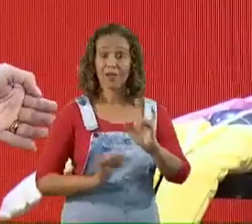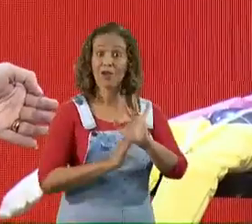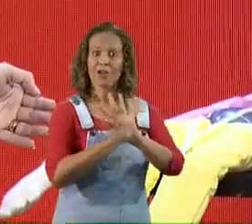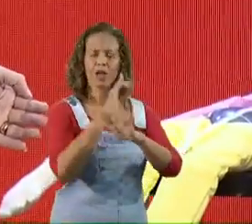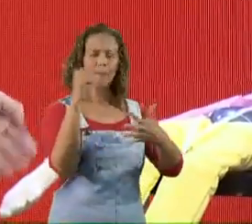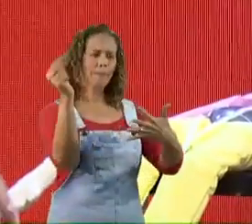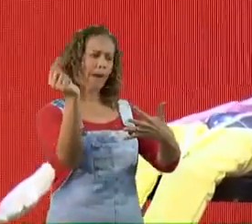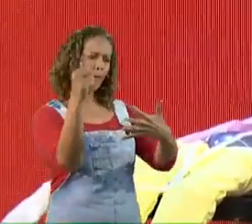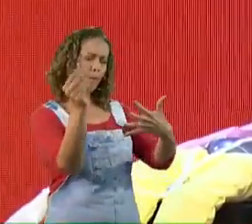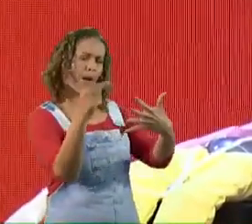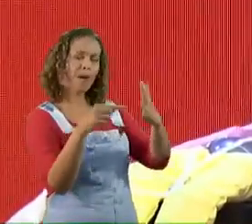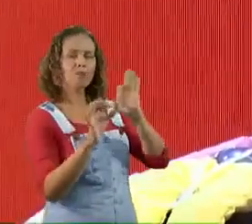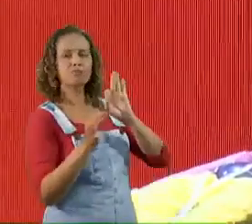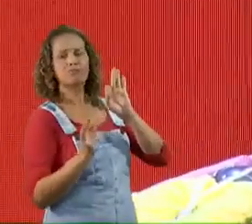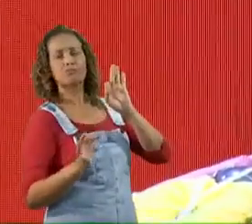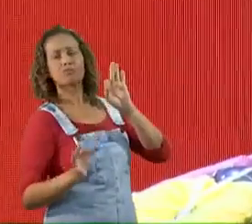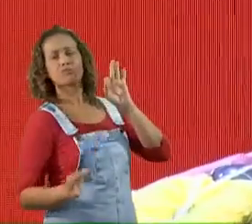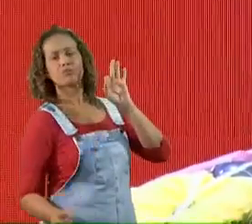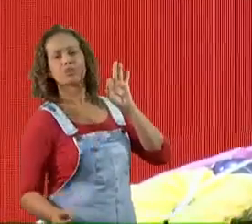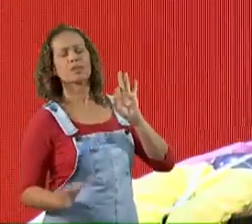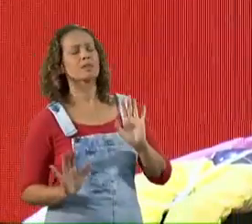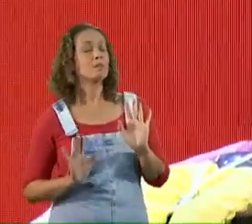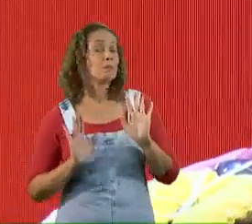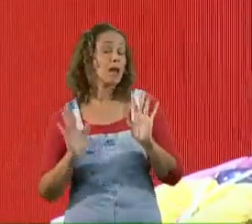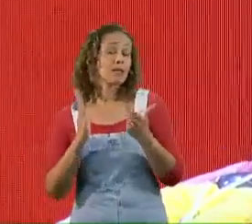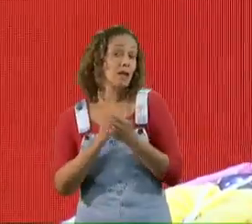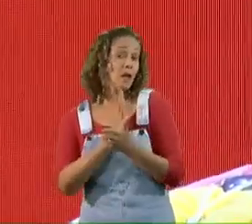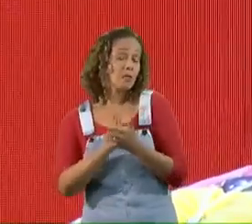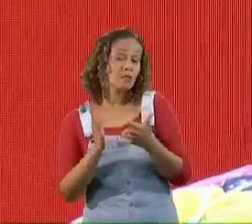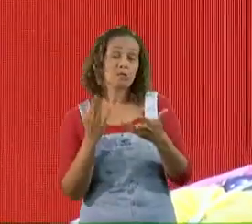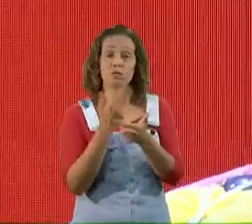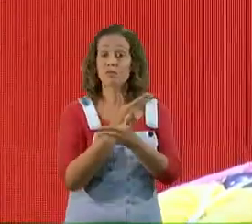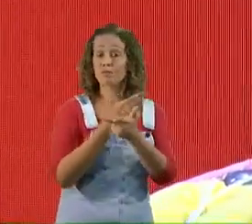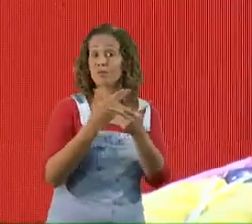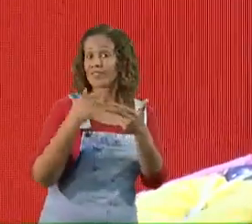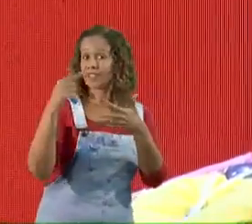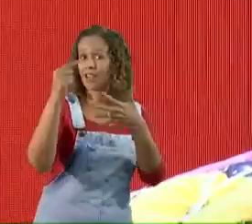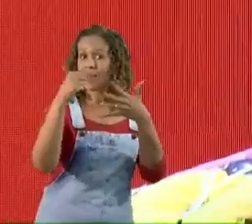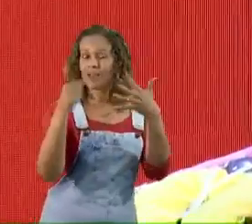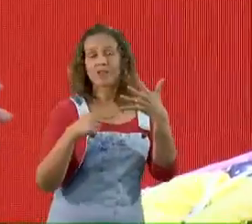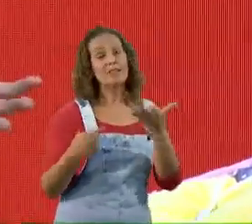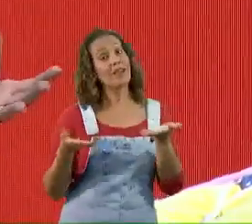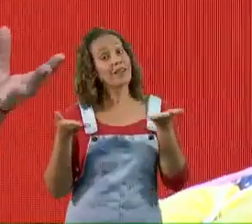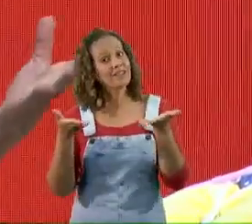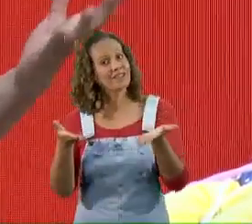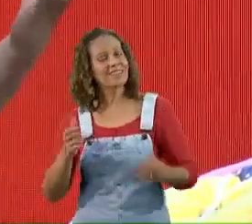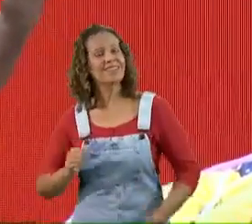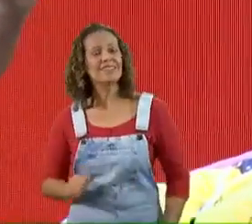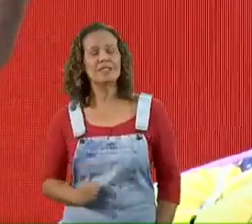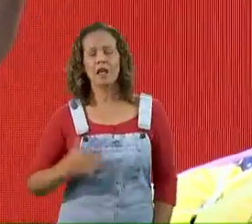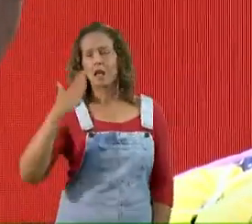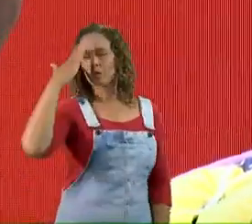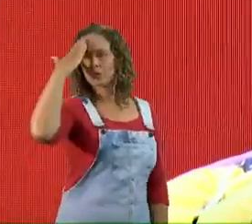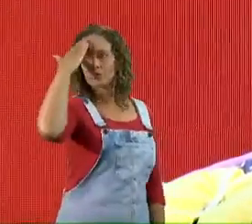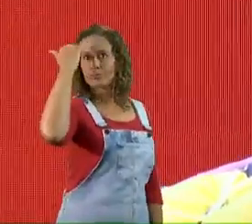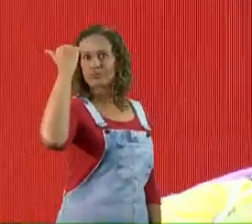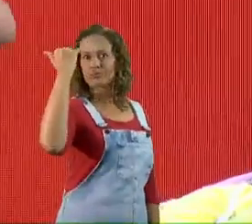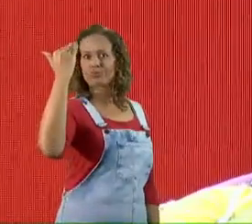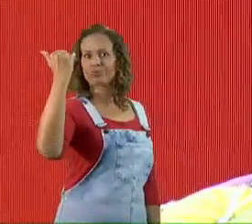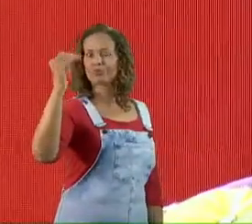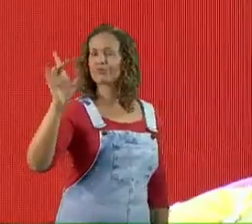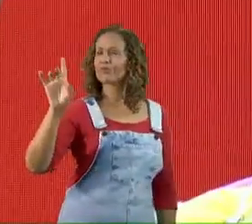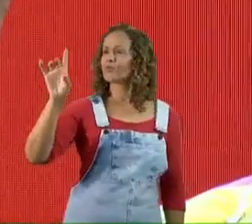muitas coisas, mas algumas coisas é justamente isso. A fama de Deus,